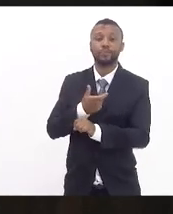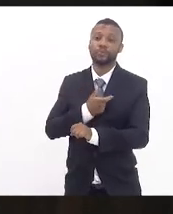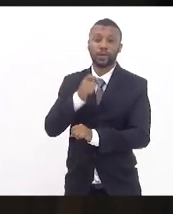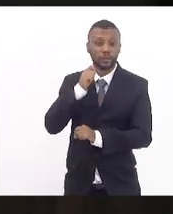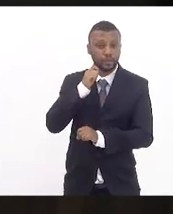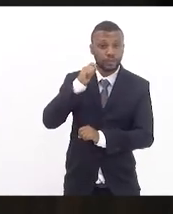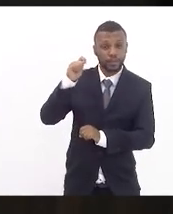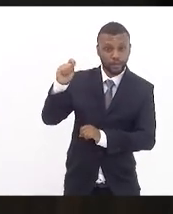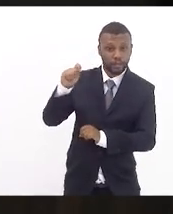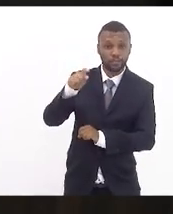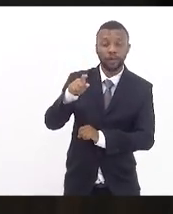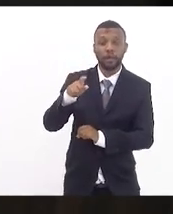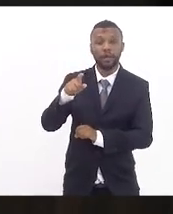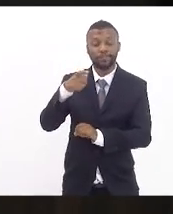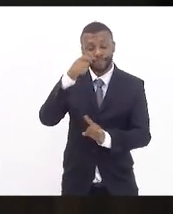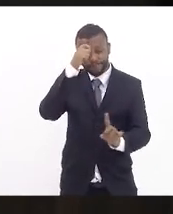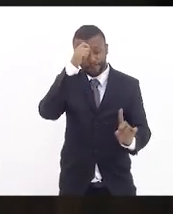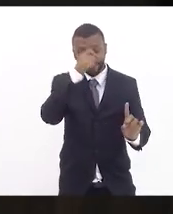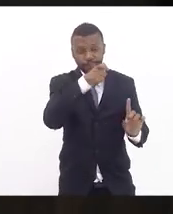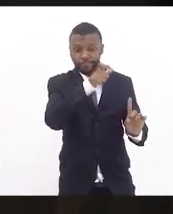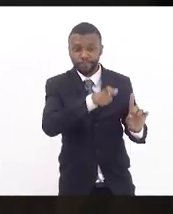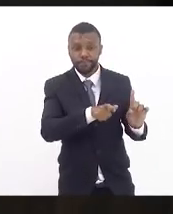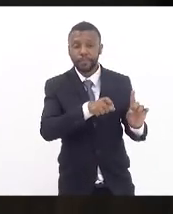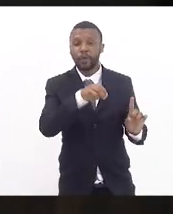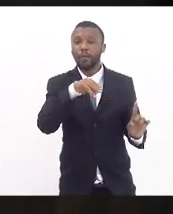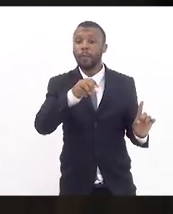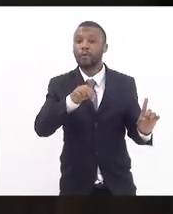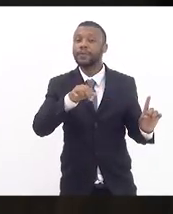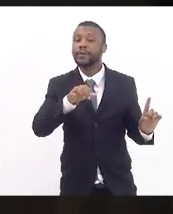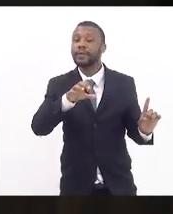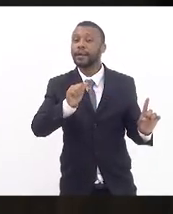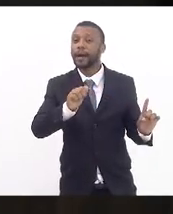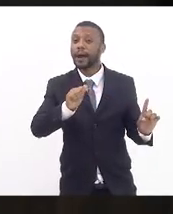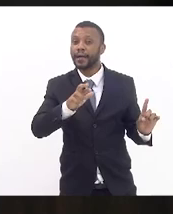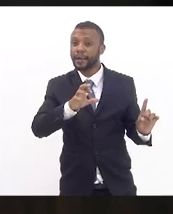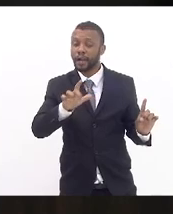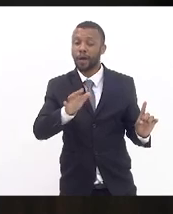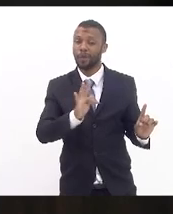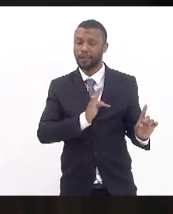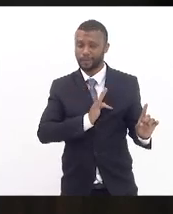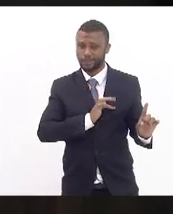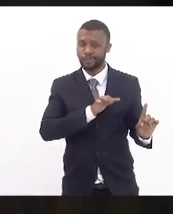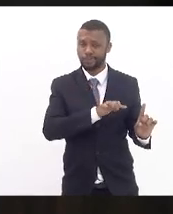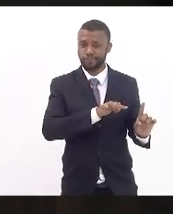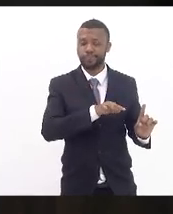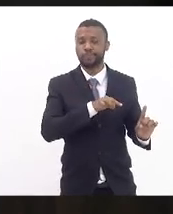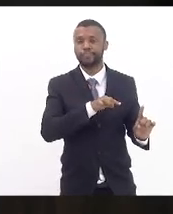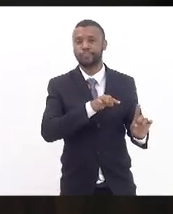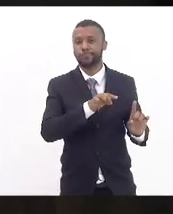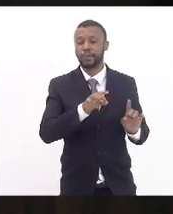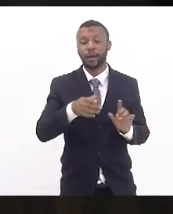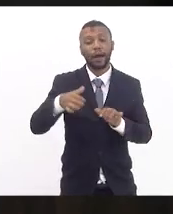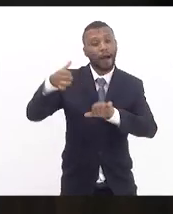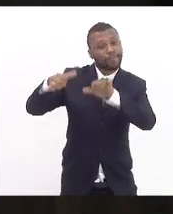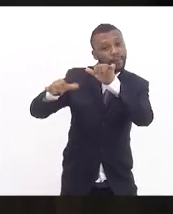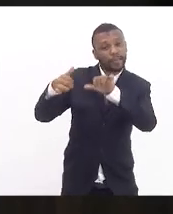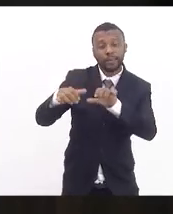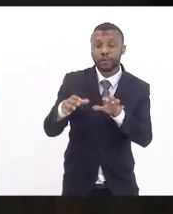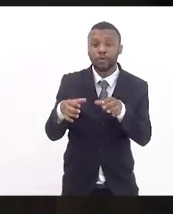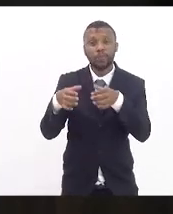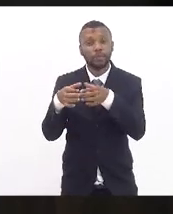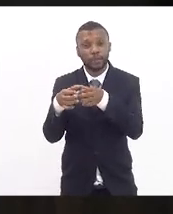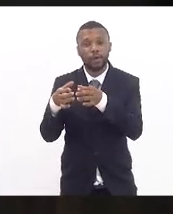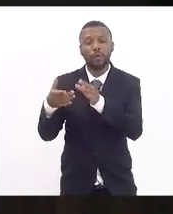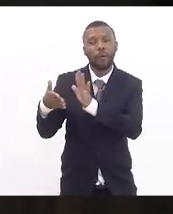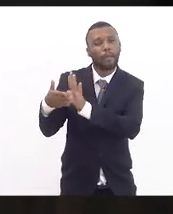a excelentíssima delegada de polícia, Mônica Areal. Parecer, Comissão de Normas Internas e Proporções Externas, favorável ao